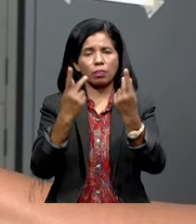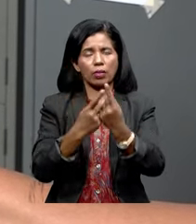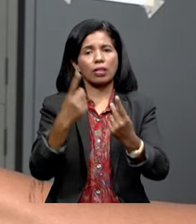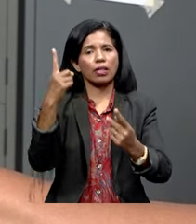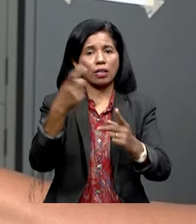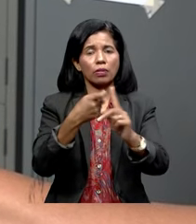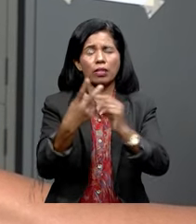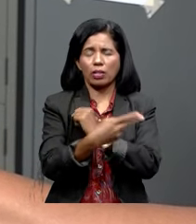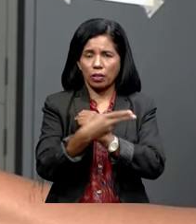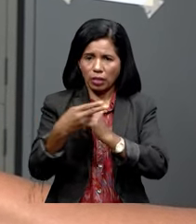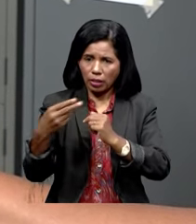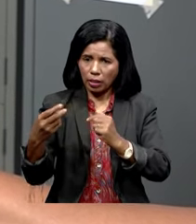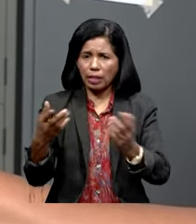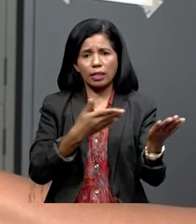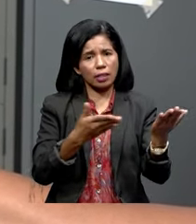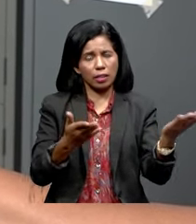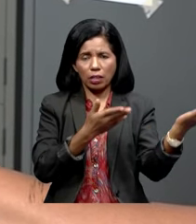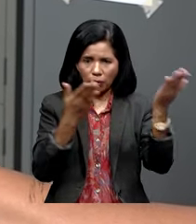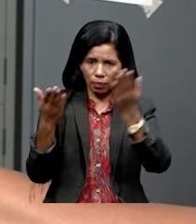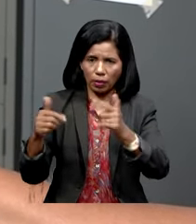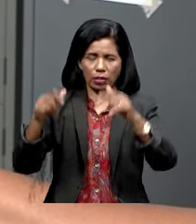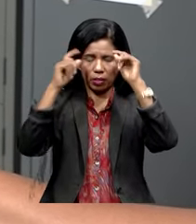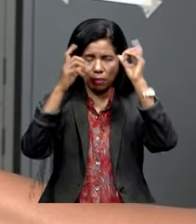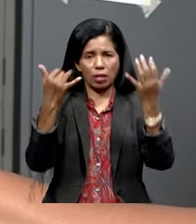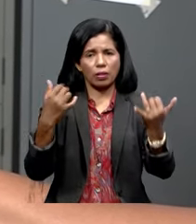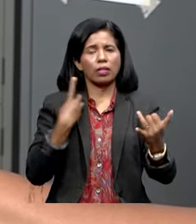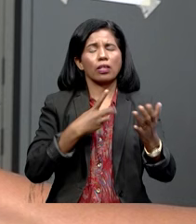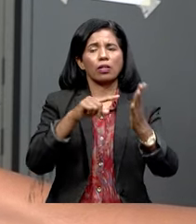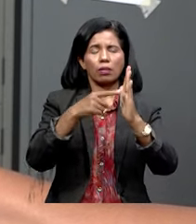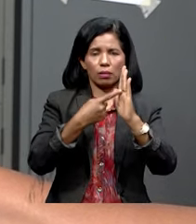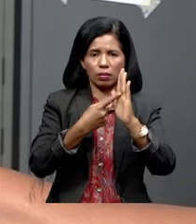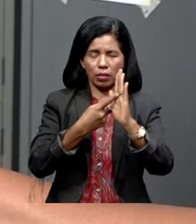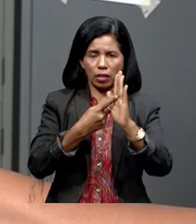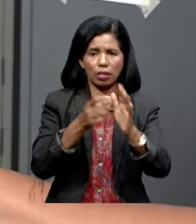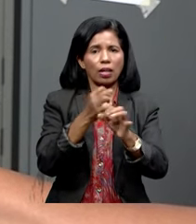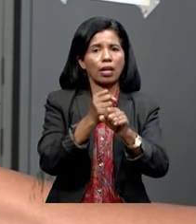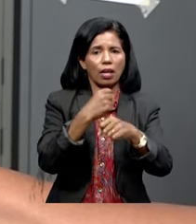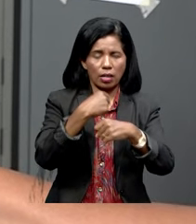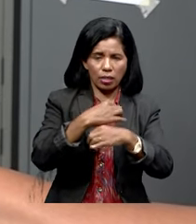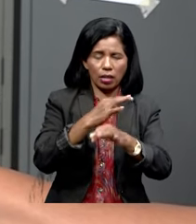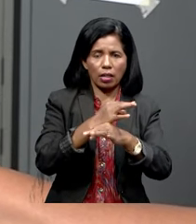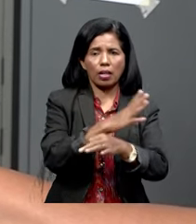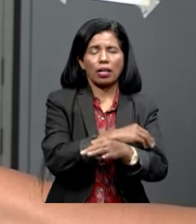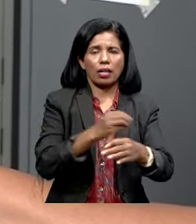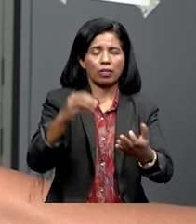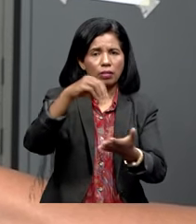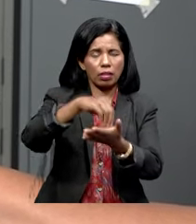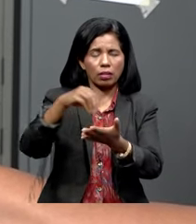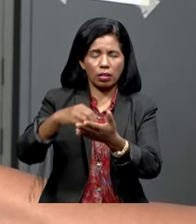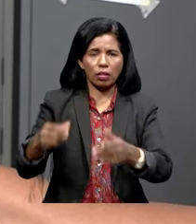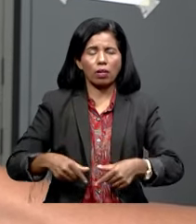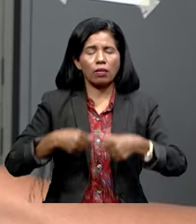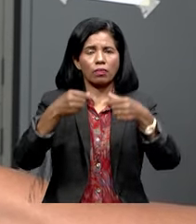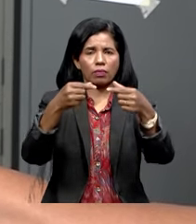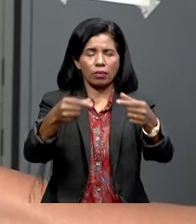Indonésia, sasan sirne tona e Timor, agora ita hu halo instalação, atunune bele oferece